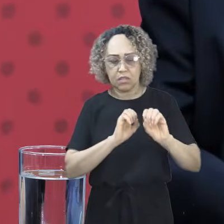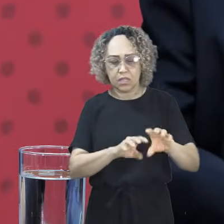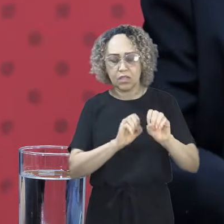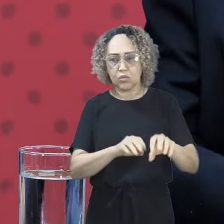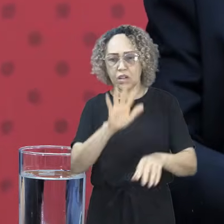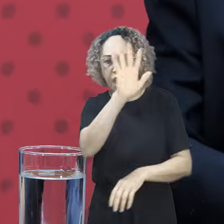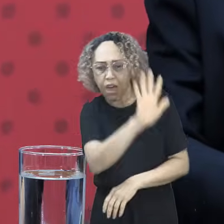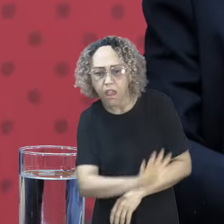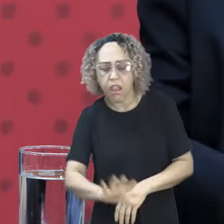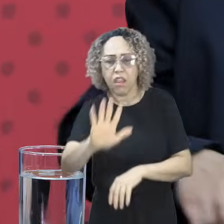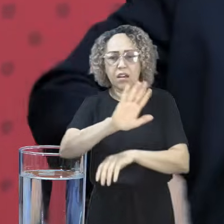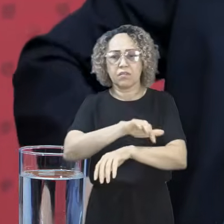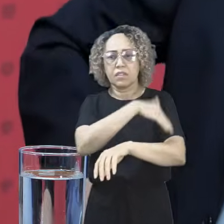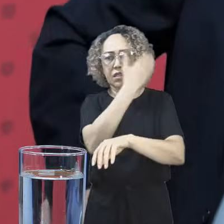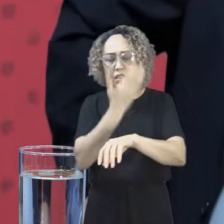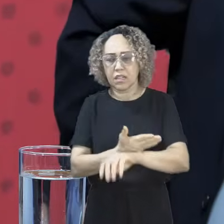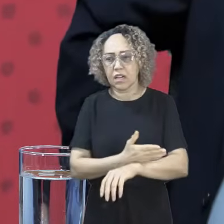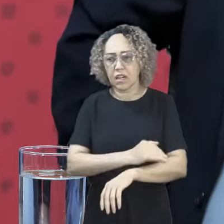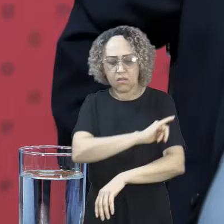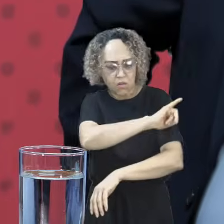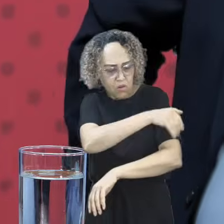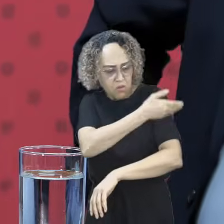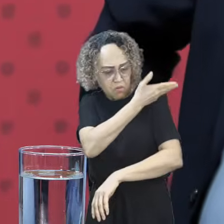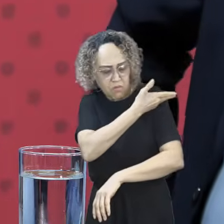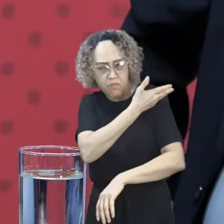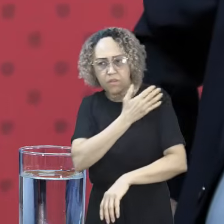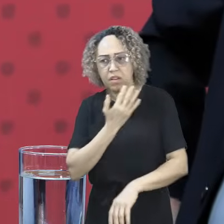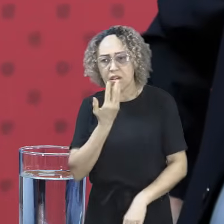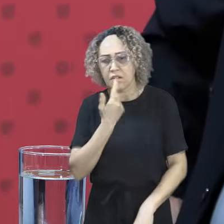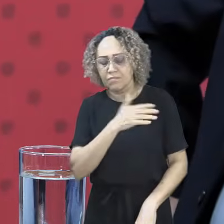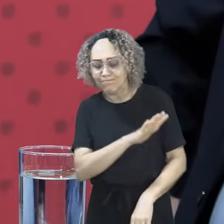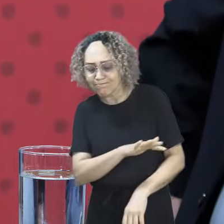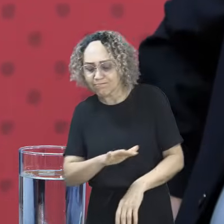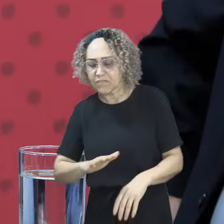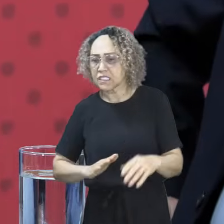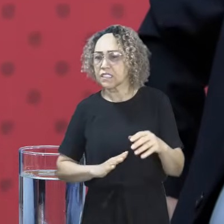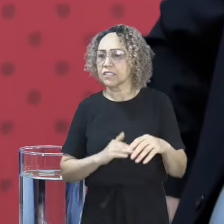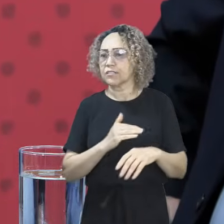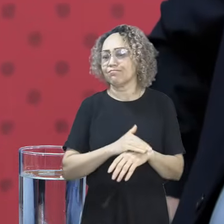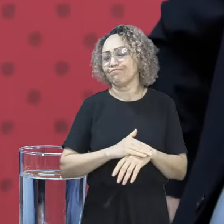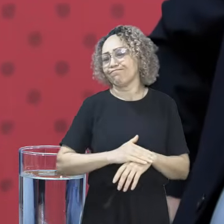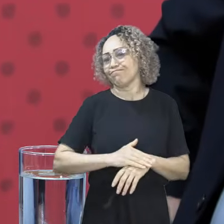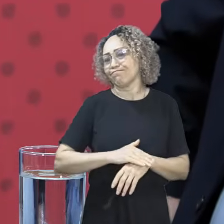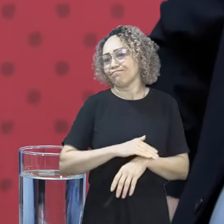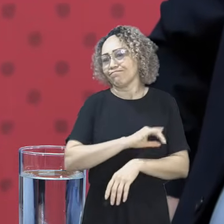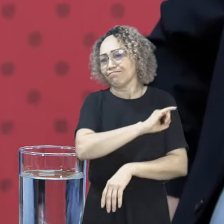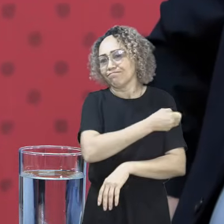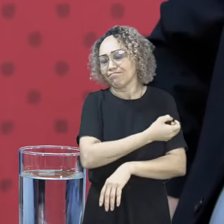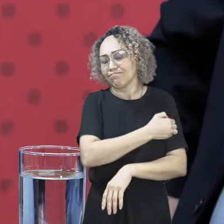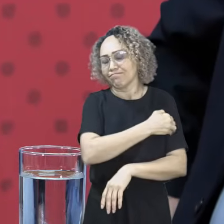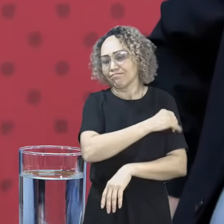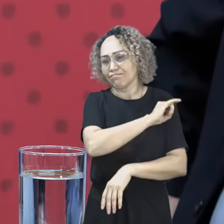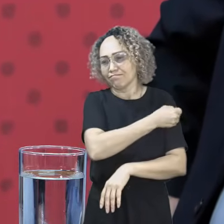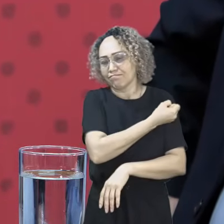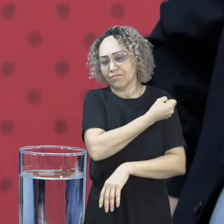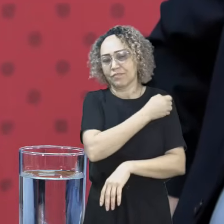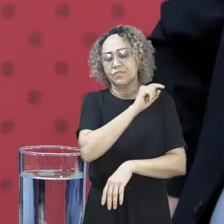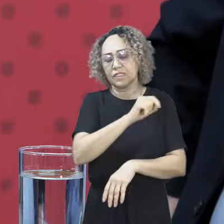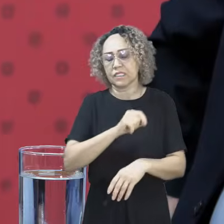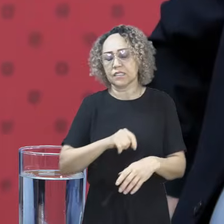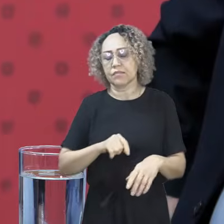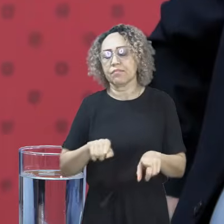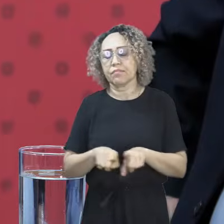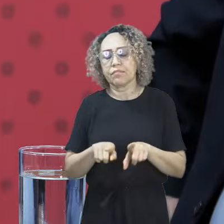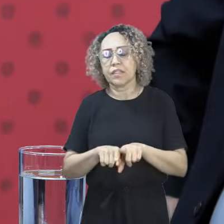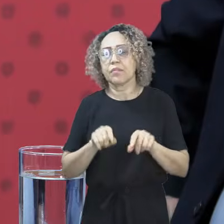da primeira infância, né, que nós possamos efetivamente enfrentar o debate, e é